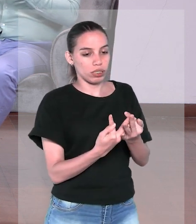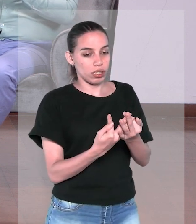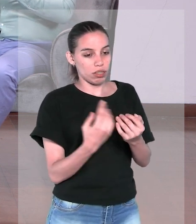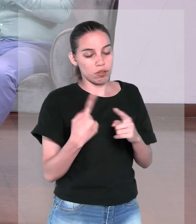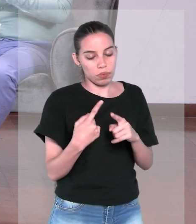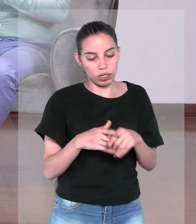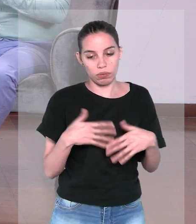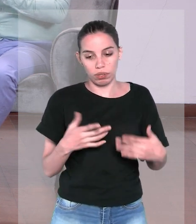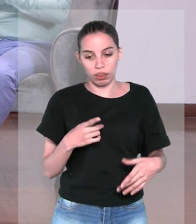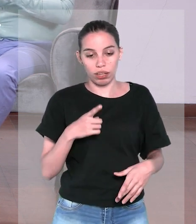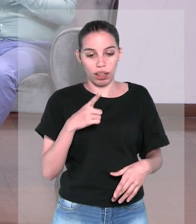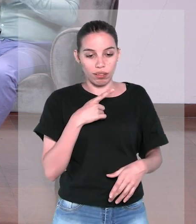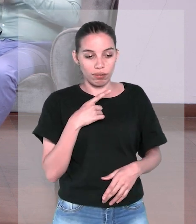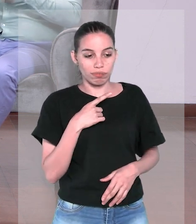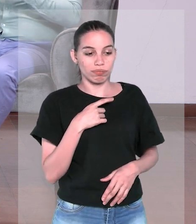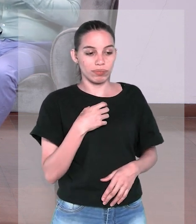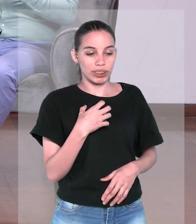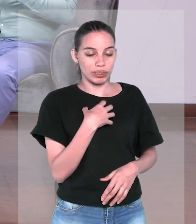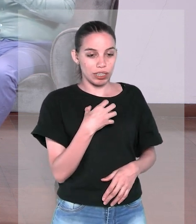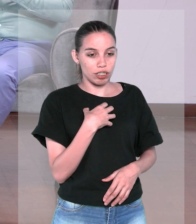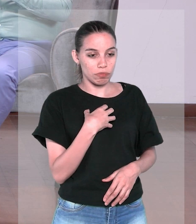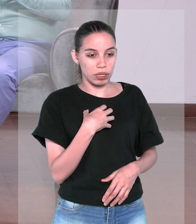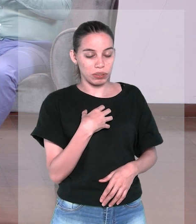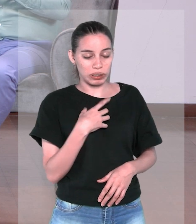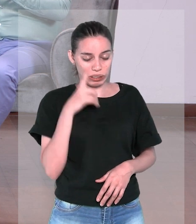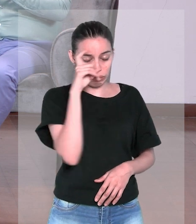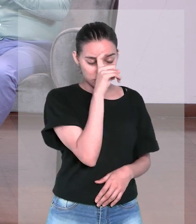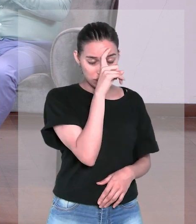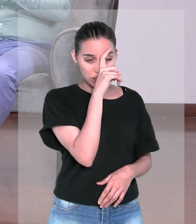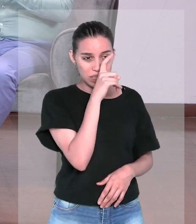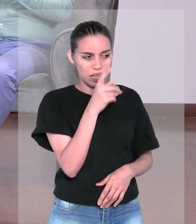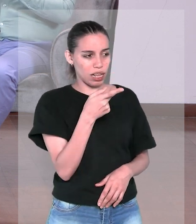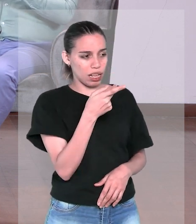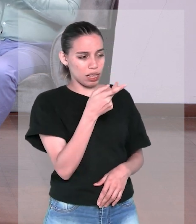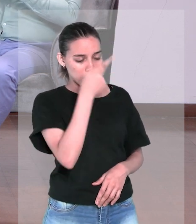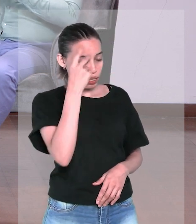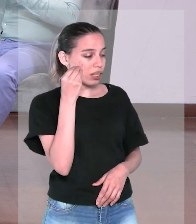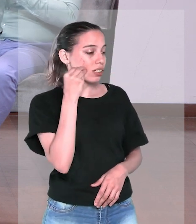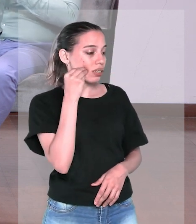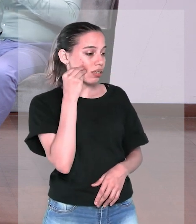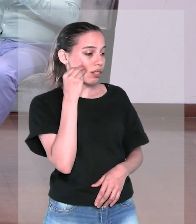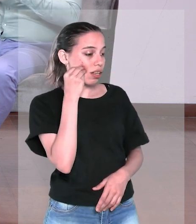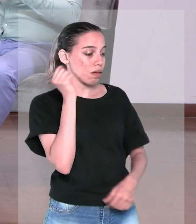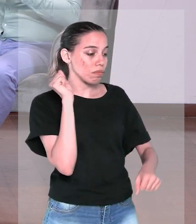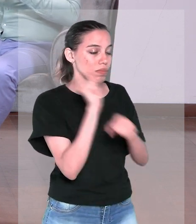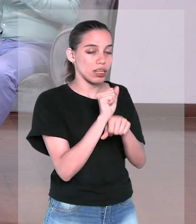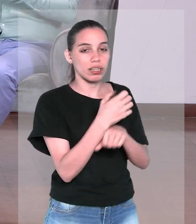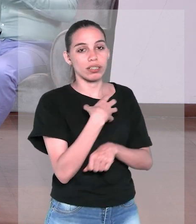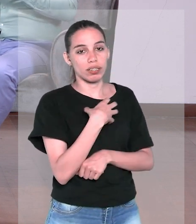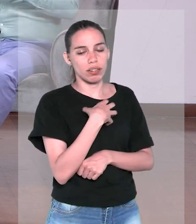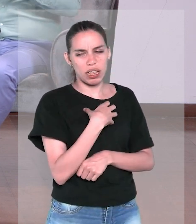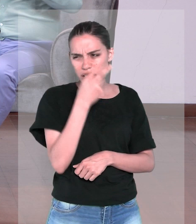pela racionalidade, fizemos uma escolha pela razão, e isso terminou, de alguma maneira, nos